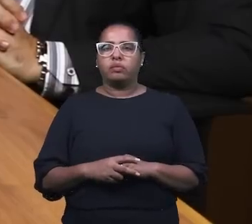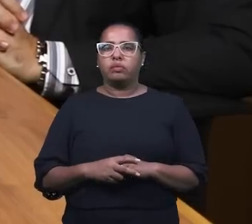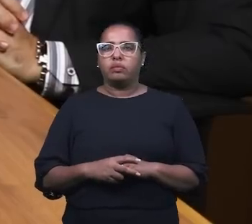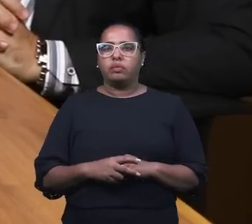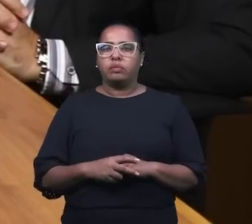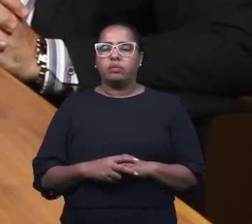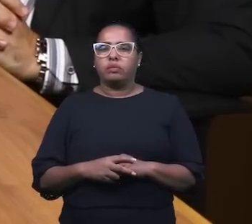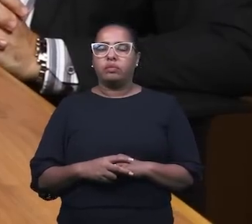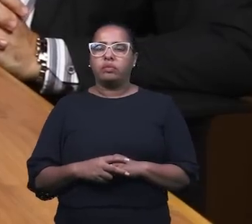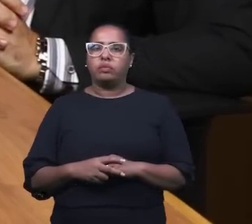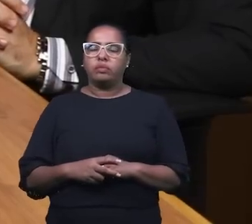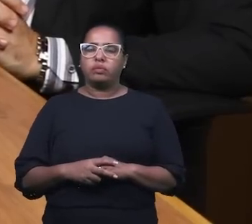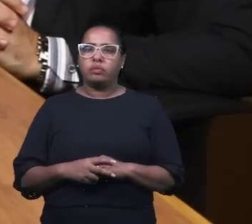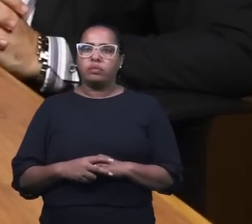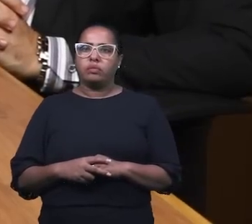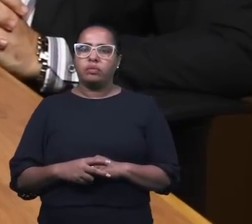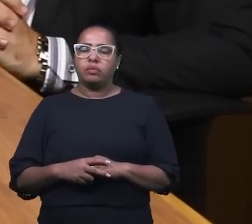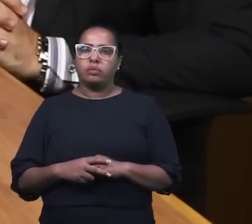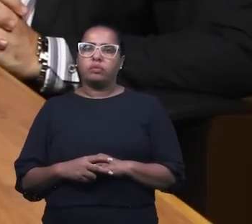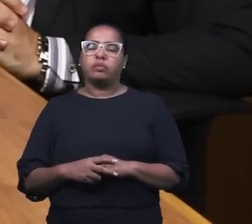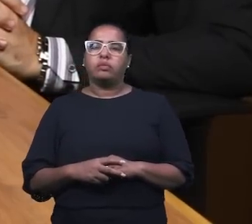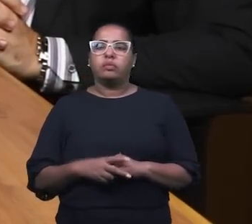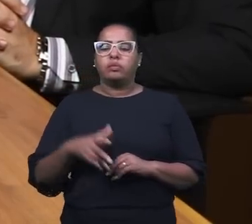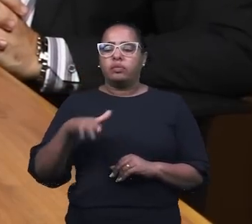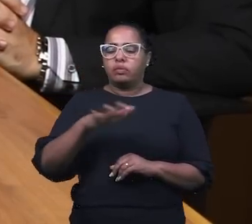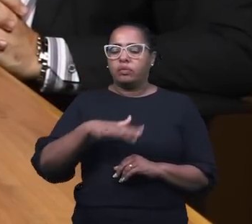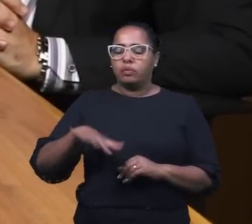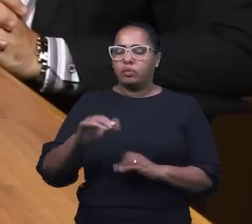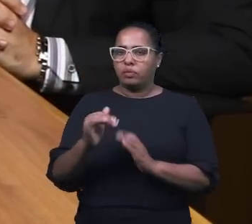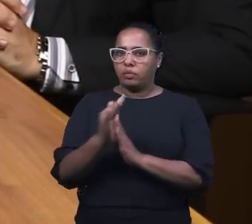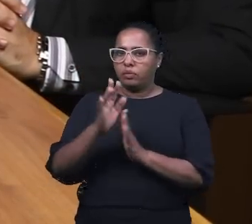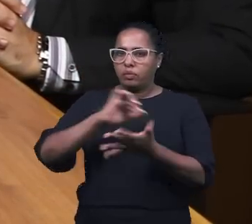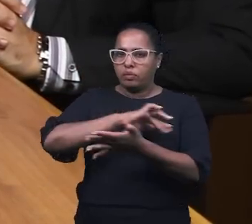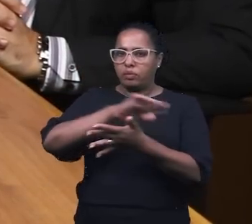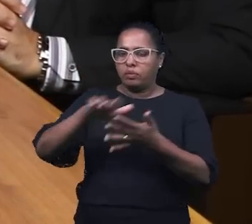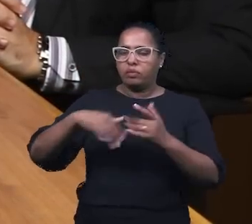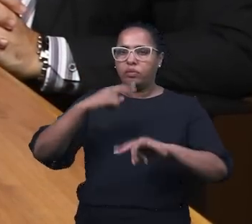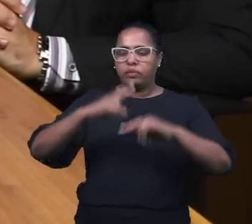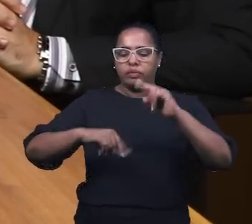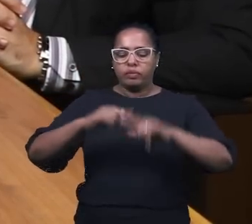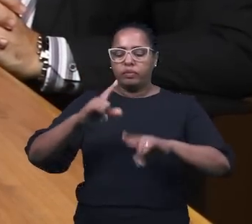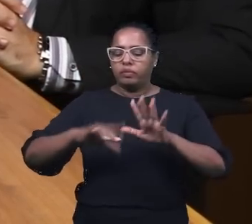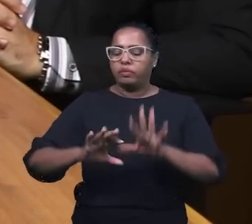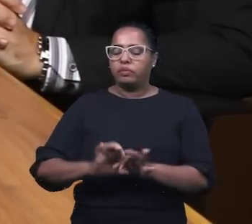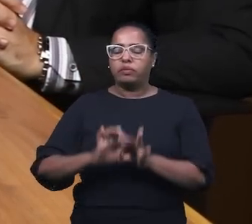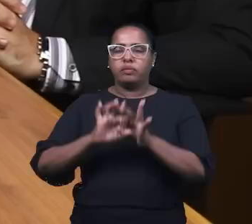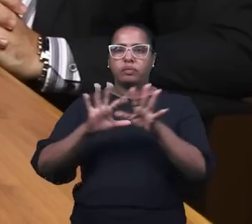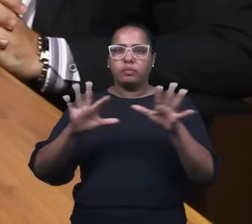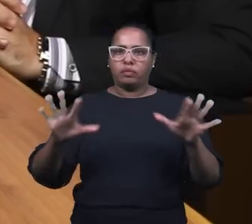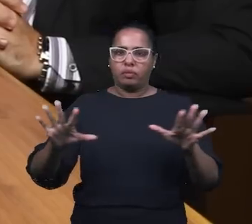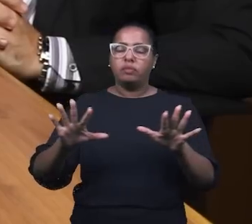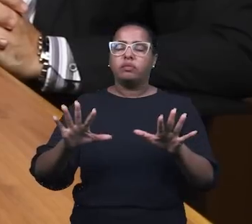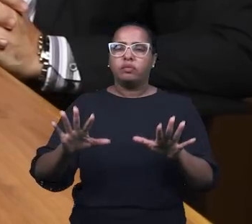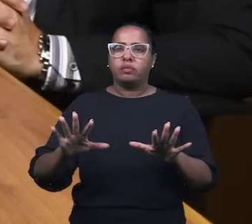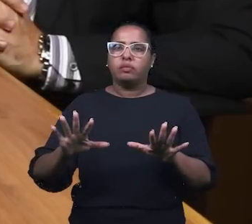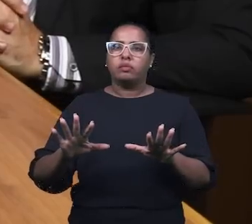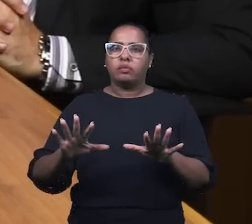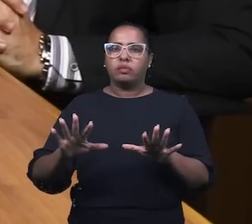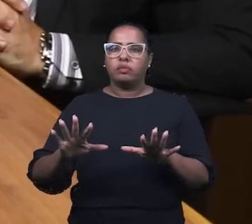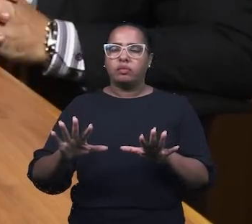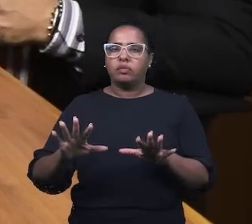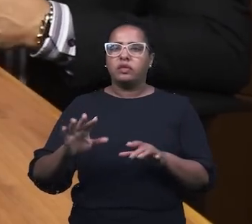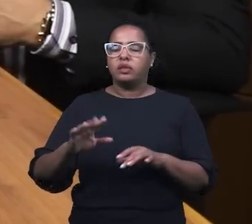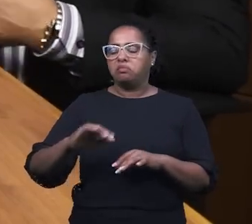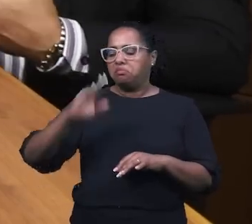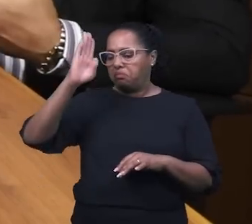Glória a Deus. Bom, o Departamento de Louvor hoje tem diversos materiais que estão disponíveis, né, para